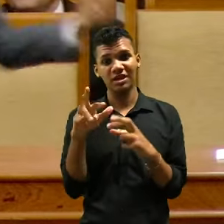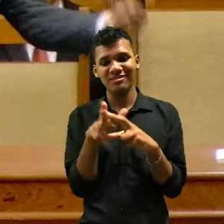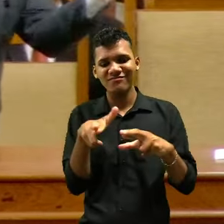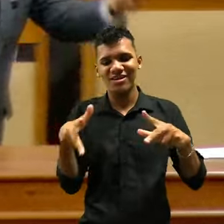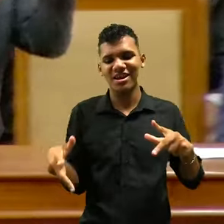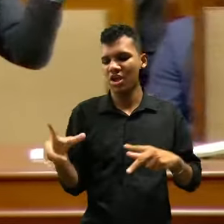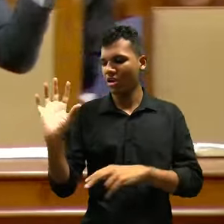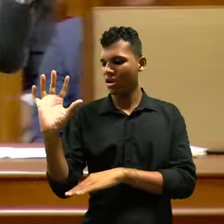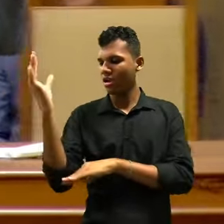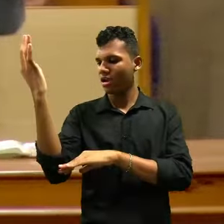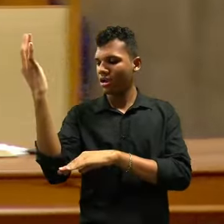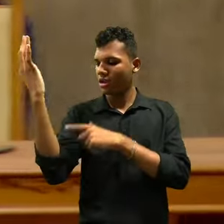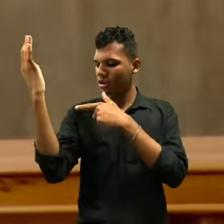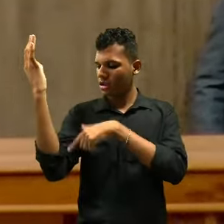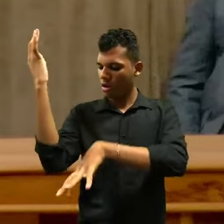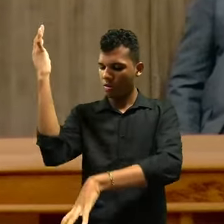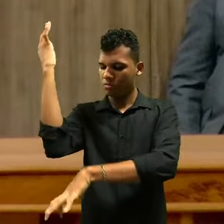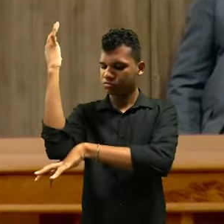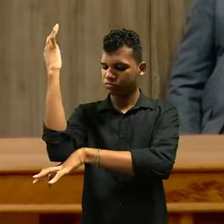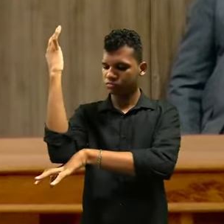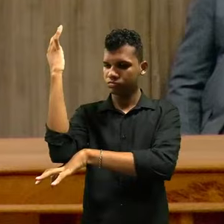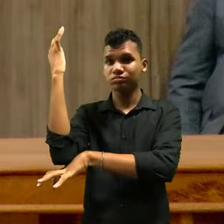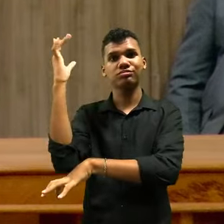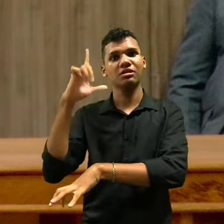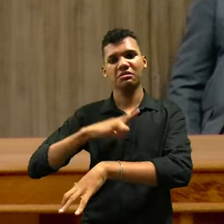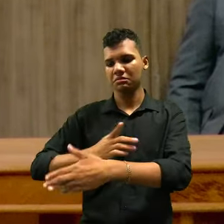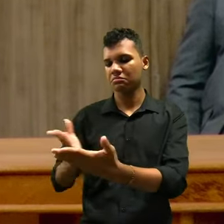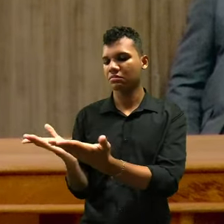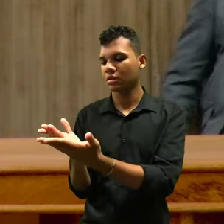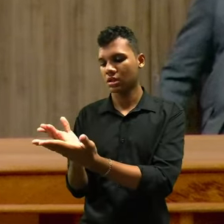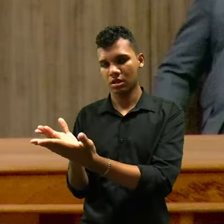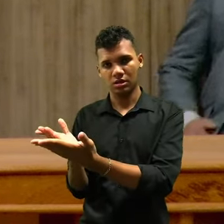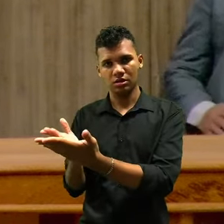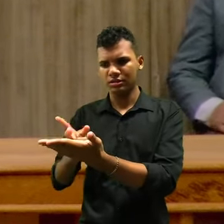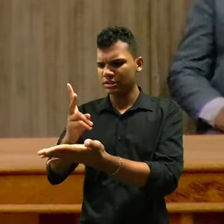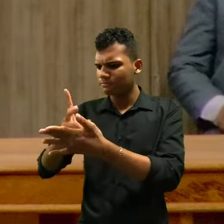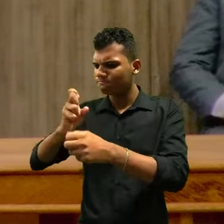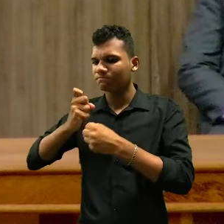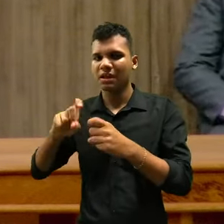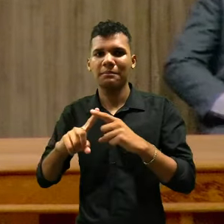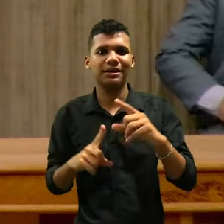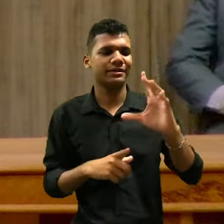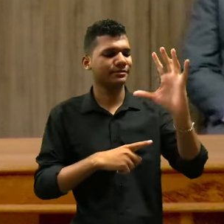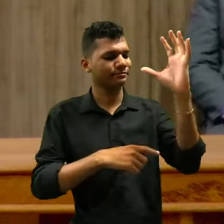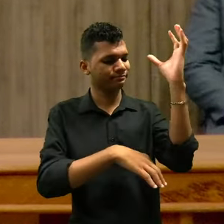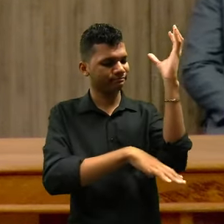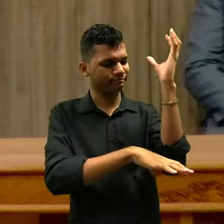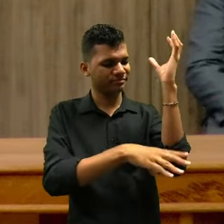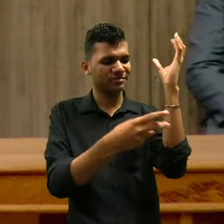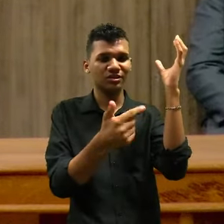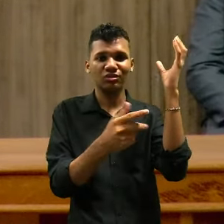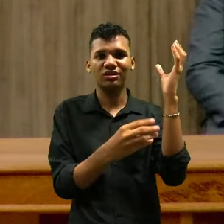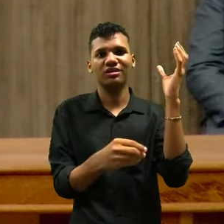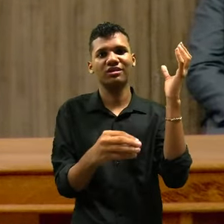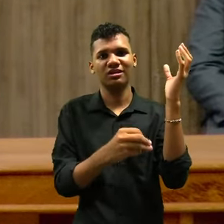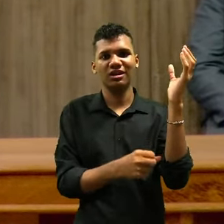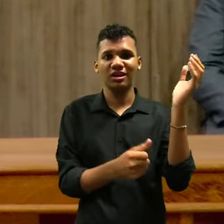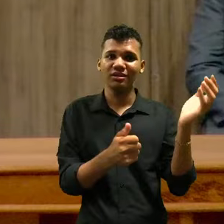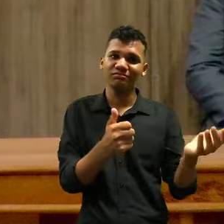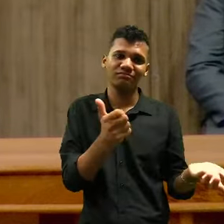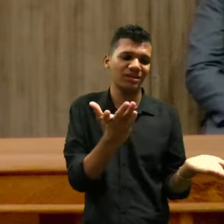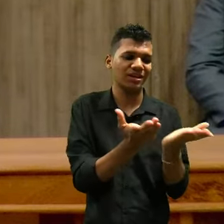se ficar só o Toquinho cortado mas ele ainda tá seguro e na hora que a água vai chegando Eita chegou o